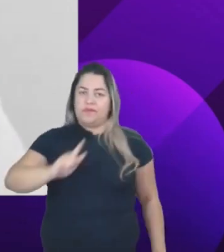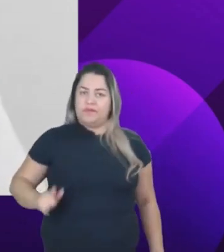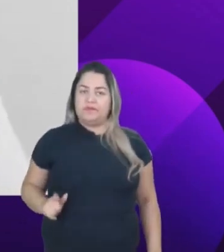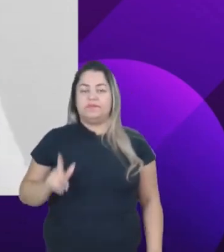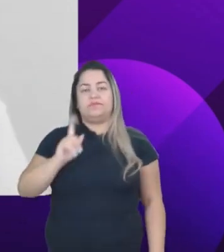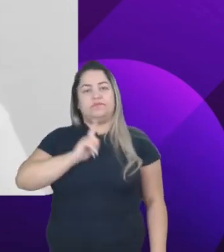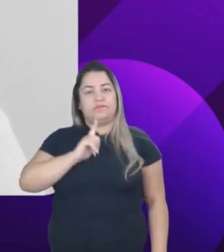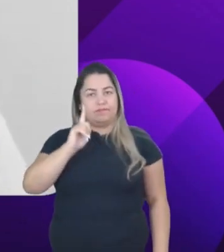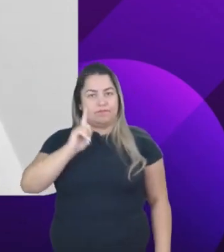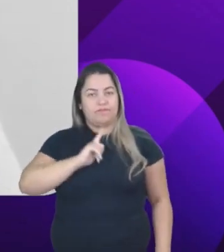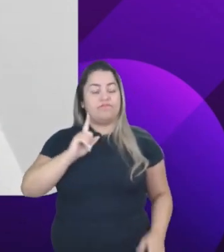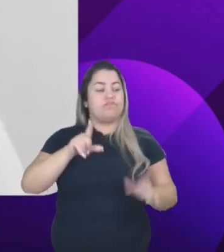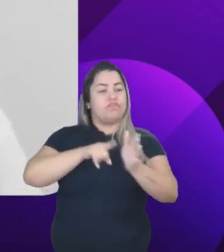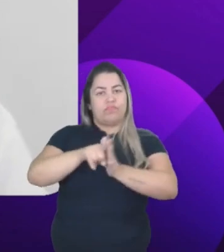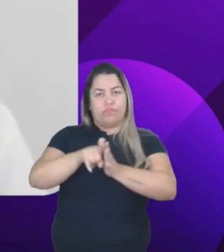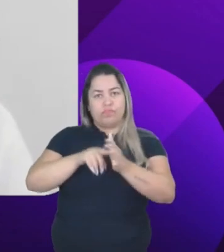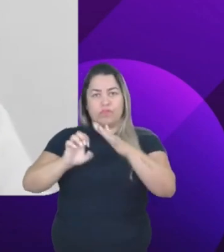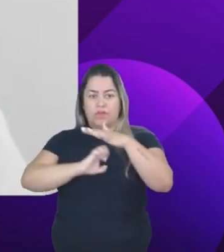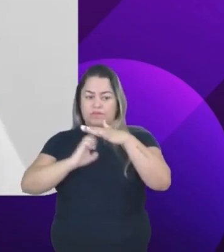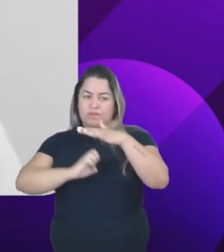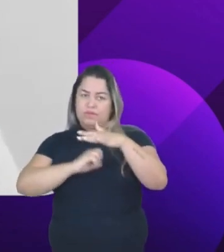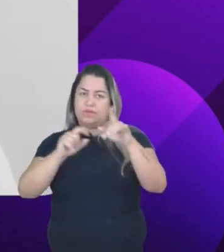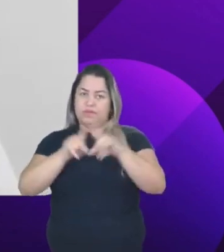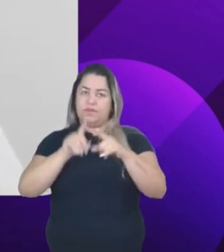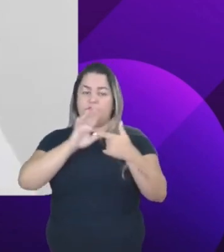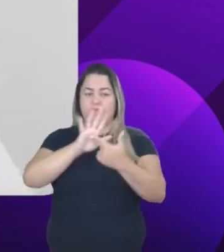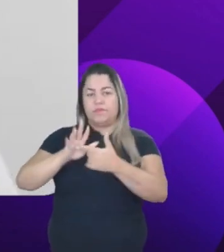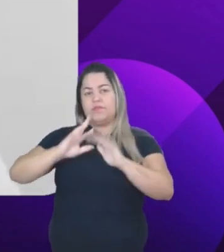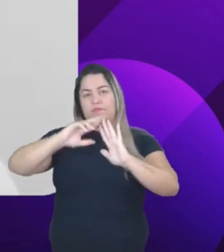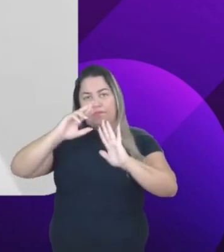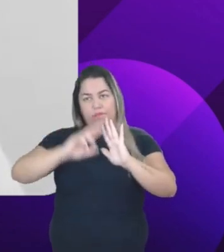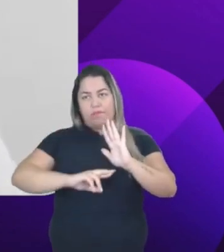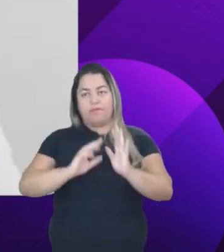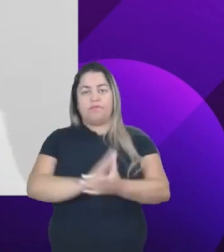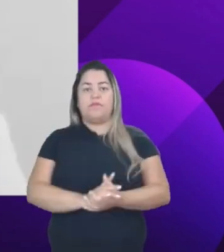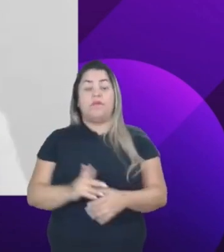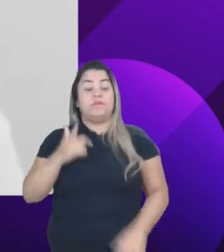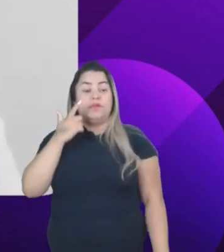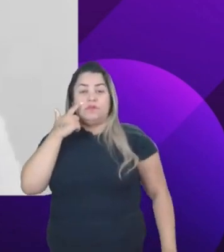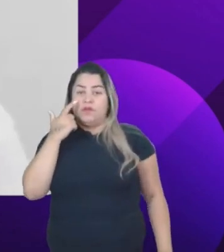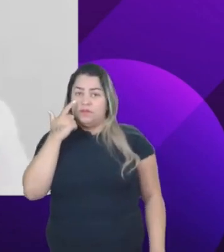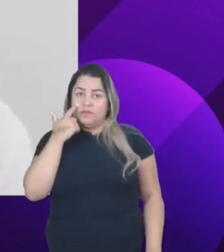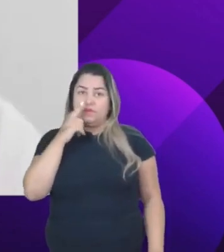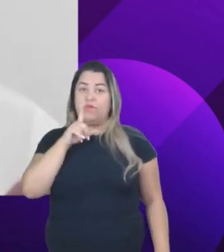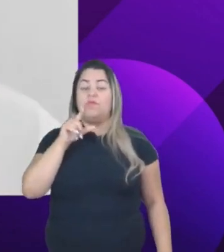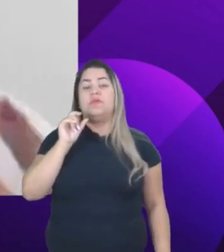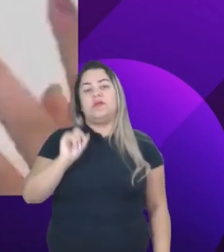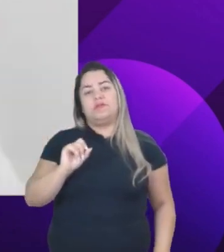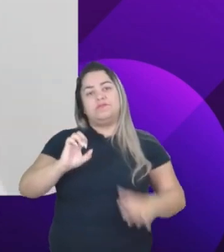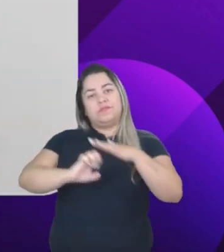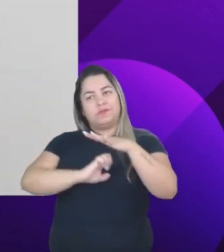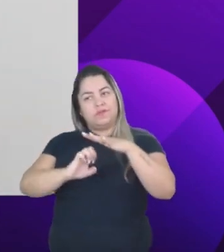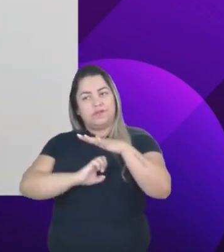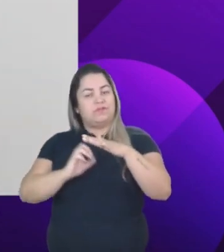ter, tem que fiscalizar cada empresa que apresentar esses relatórios e tem que ficar atento, principalmente, àquelas empresas que